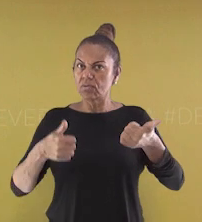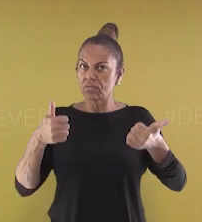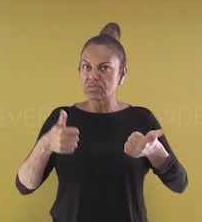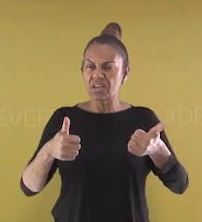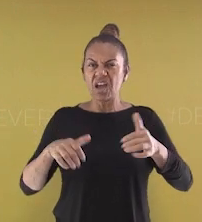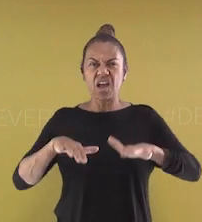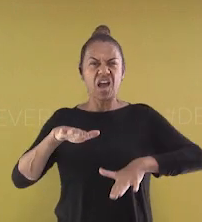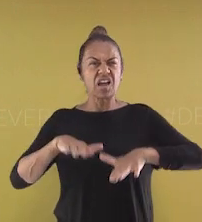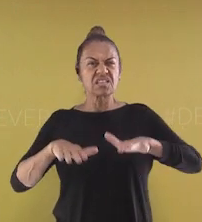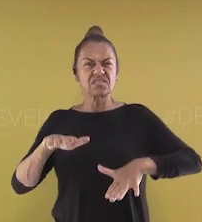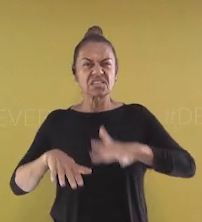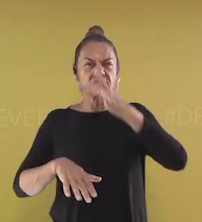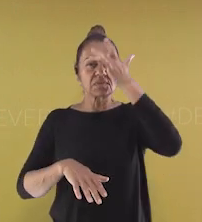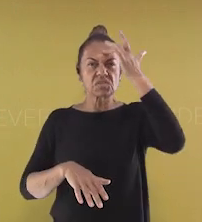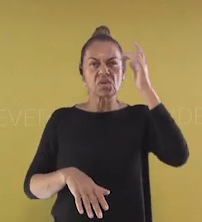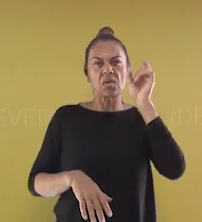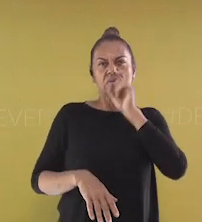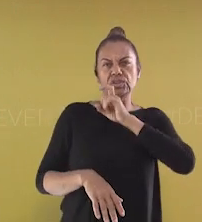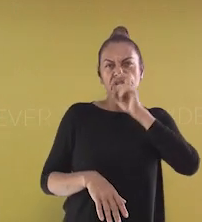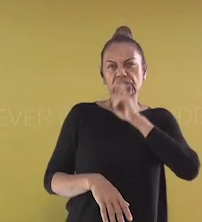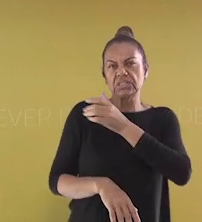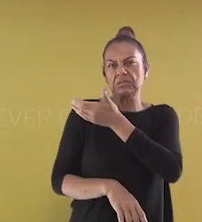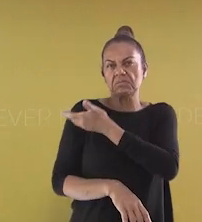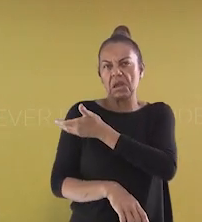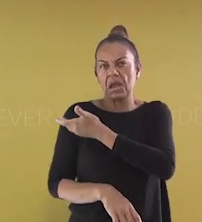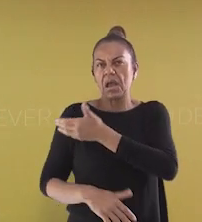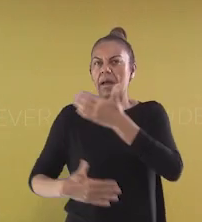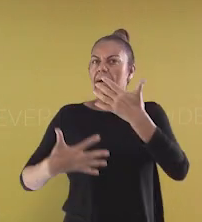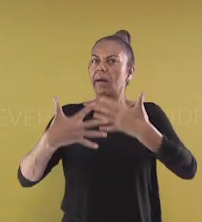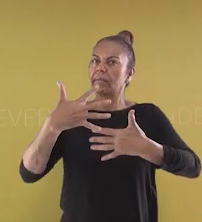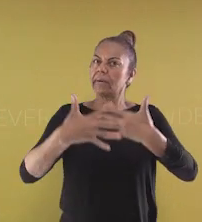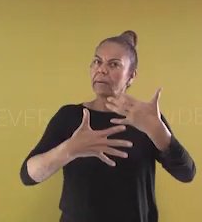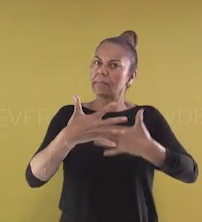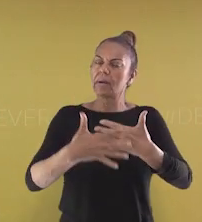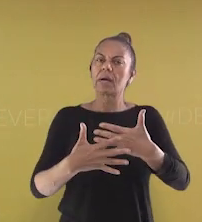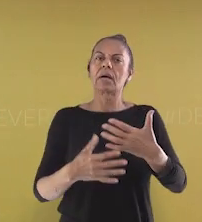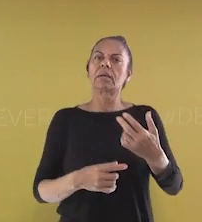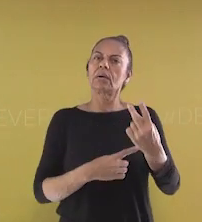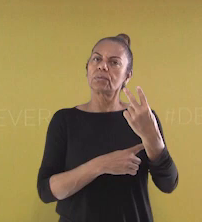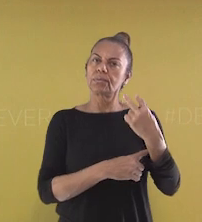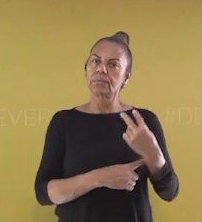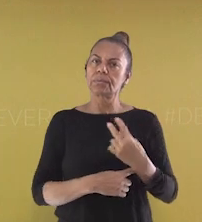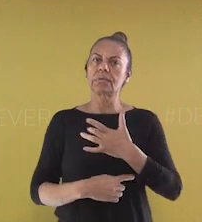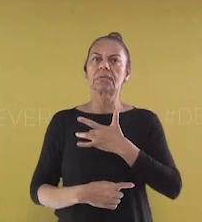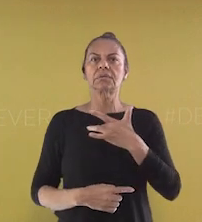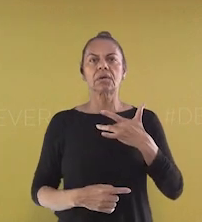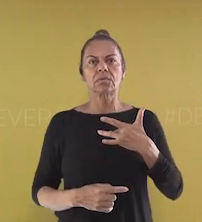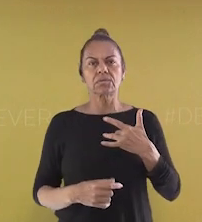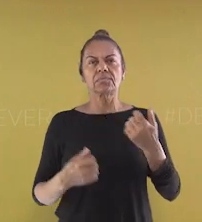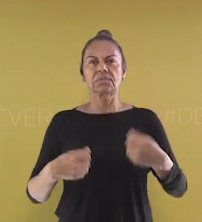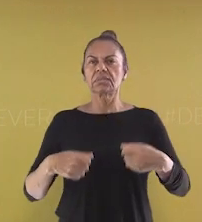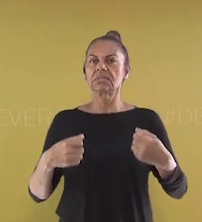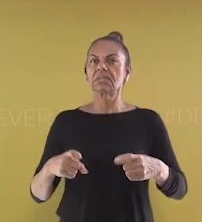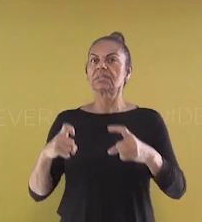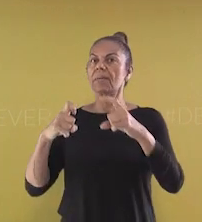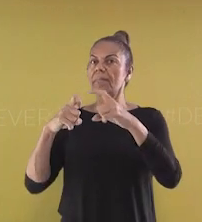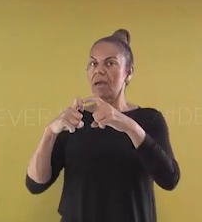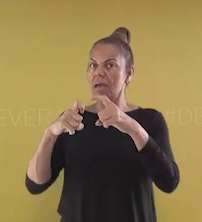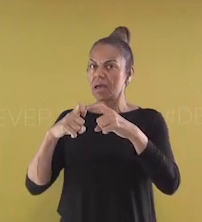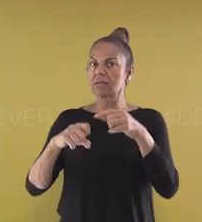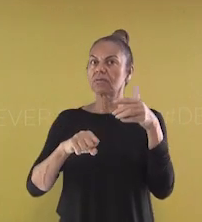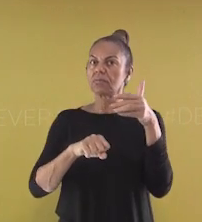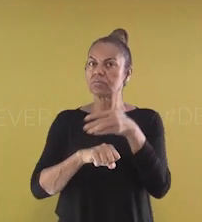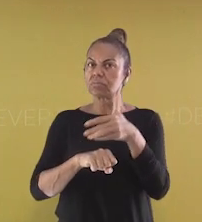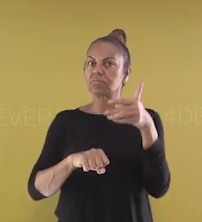homens, se vocês querem ser pessoas mais saudáveis, não deixem que mentiras e preconceitos